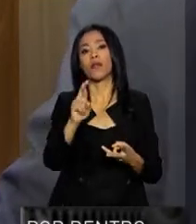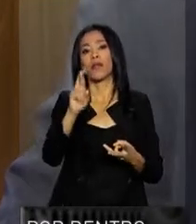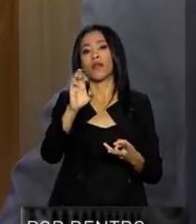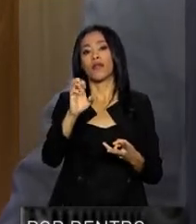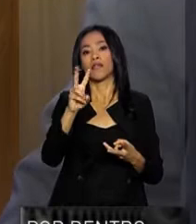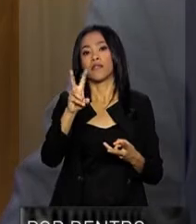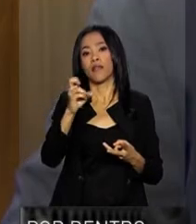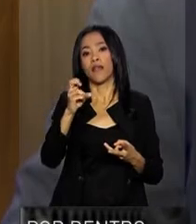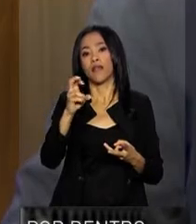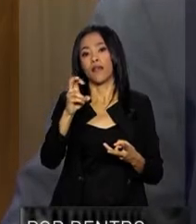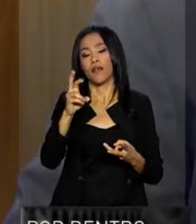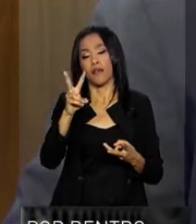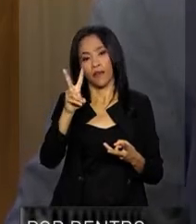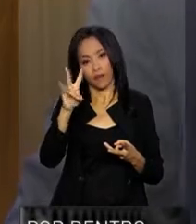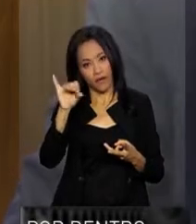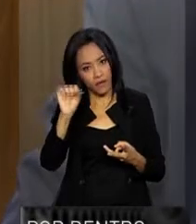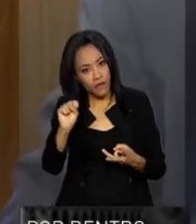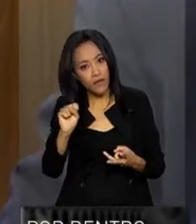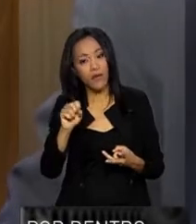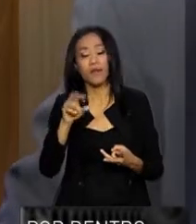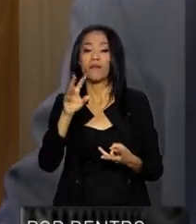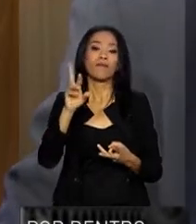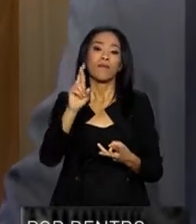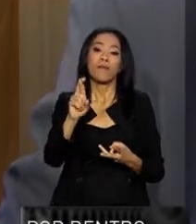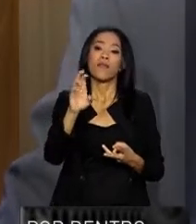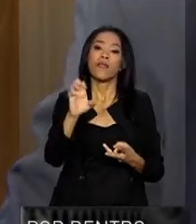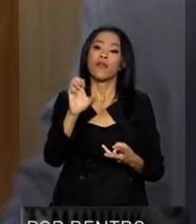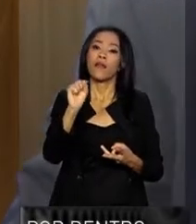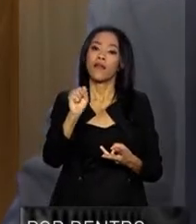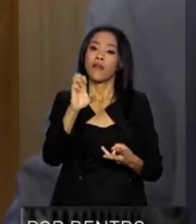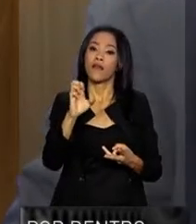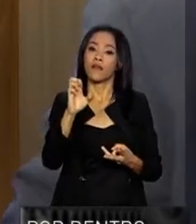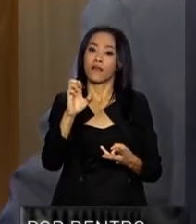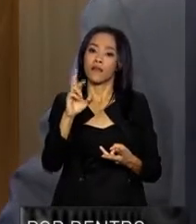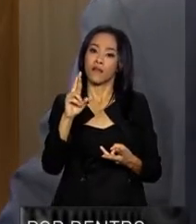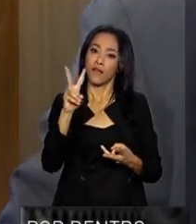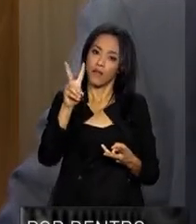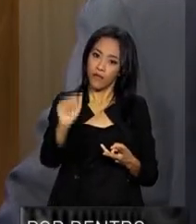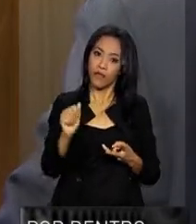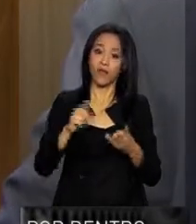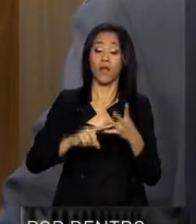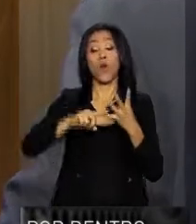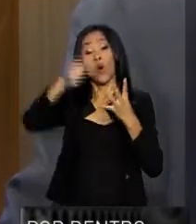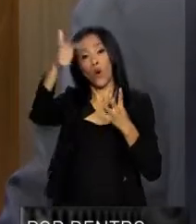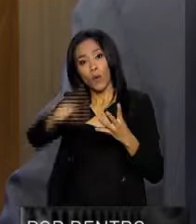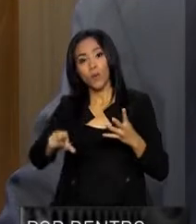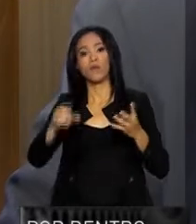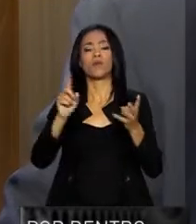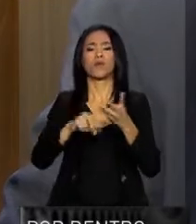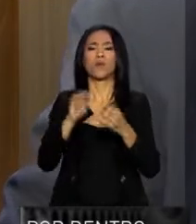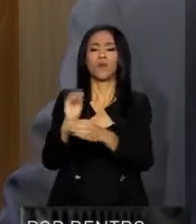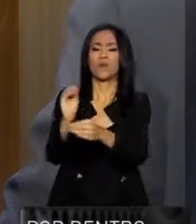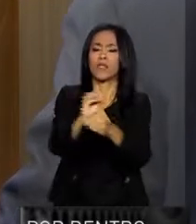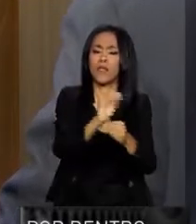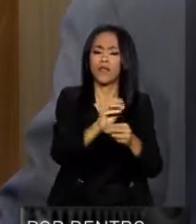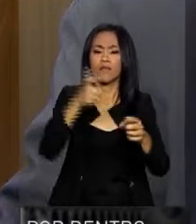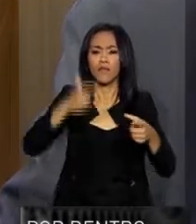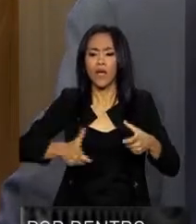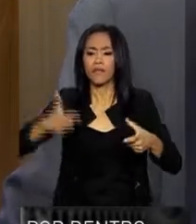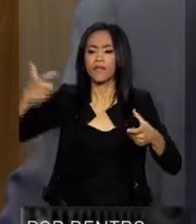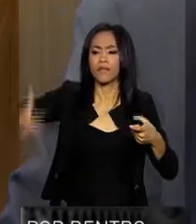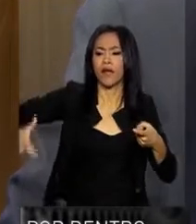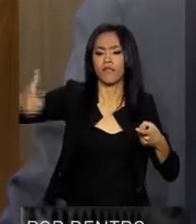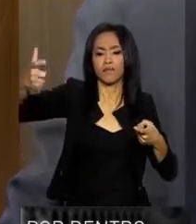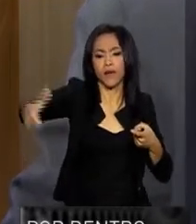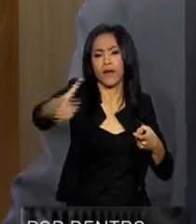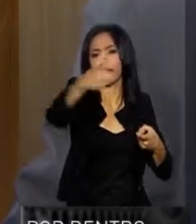900 para 7.700 mil hectares criamos o refúgio da vida silvestre do ar perde alcatrazes que é também uma